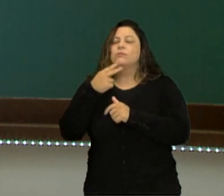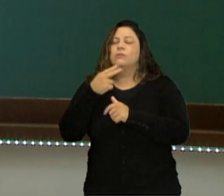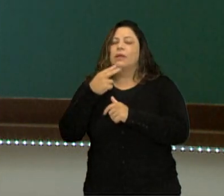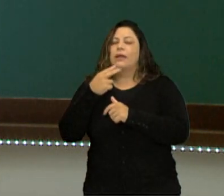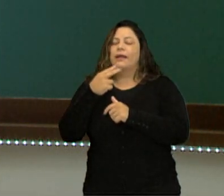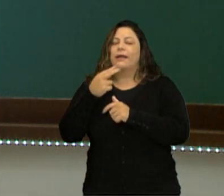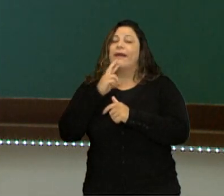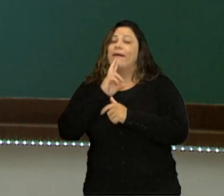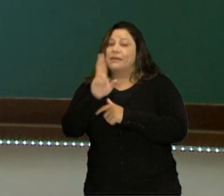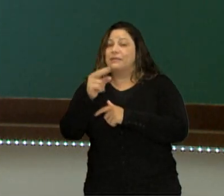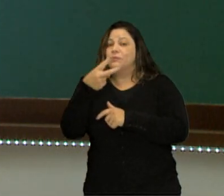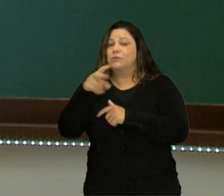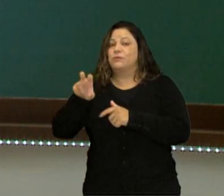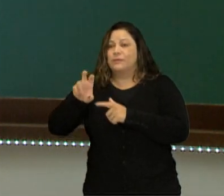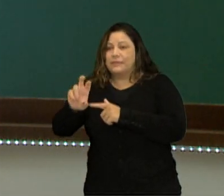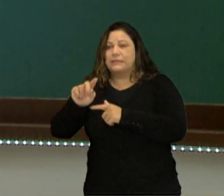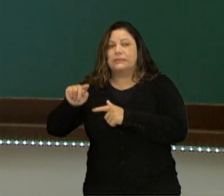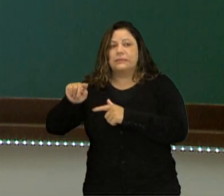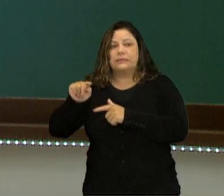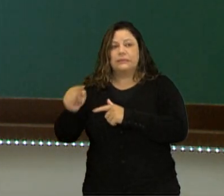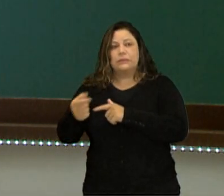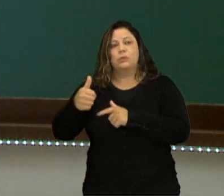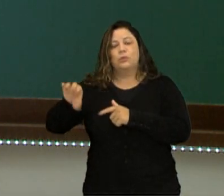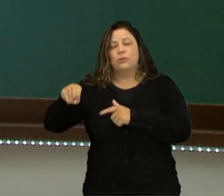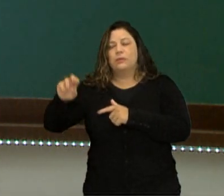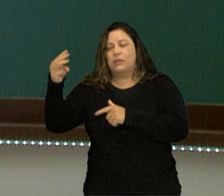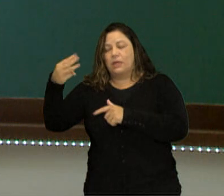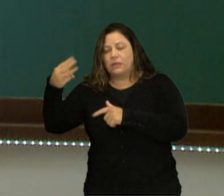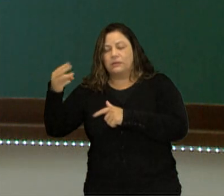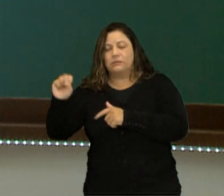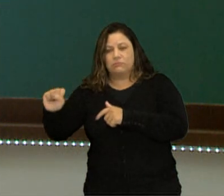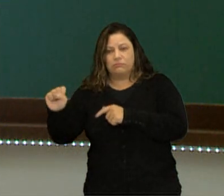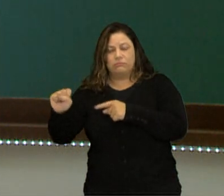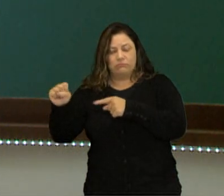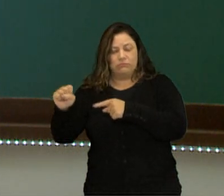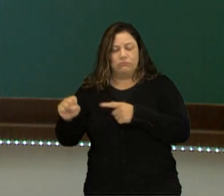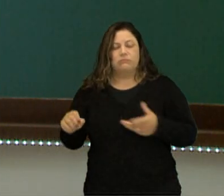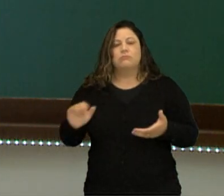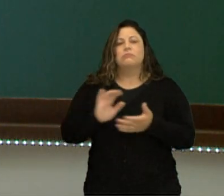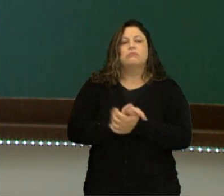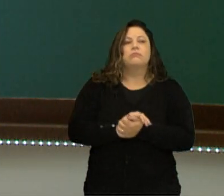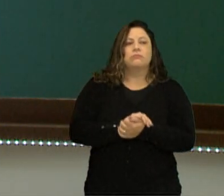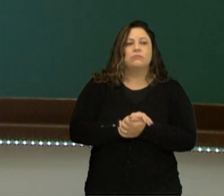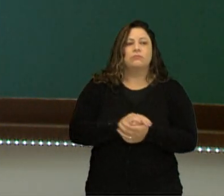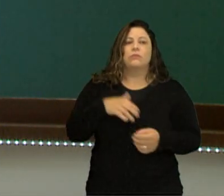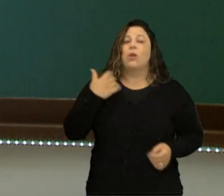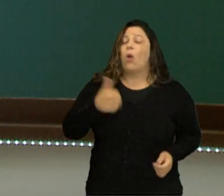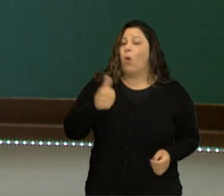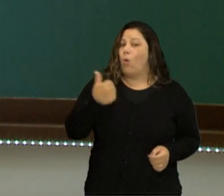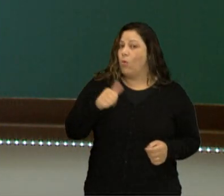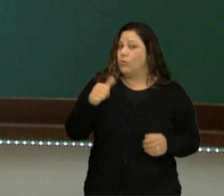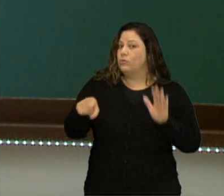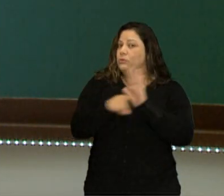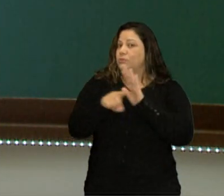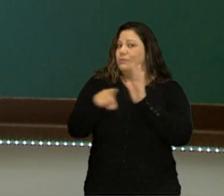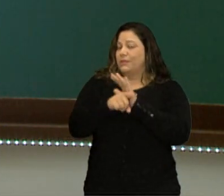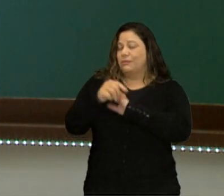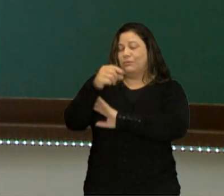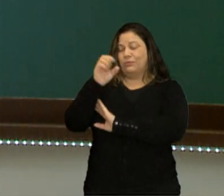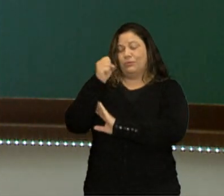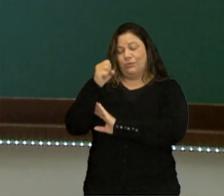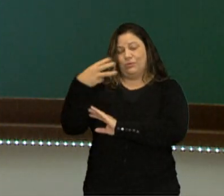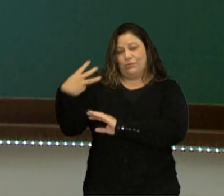na 11 dividido por 10 na oitava, você mantém a base e subtrai os expoentes. 11 menos 8 dá